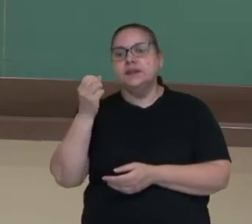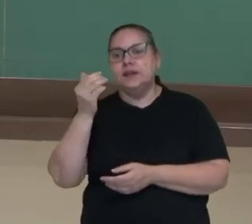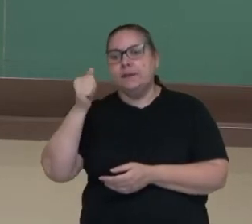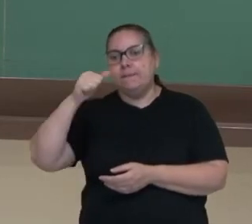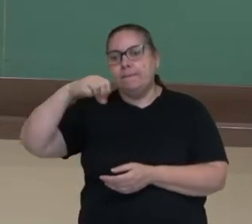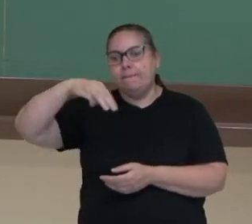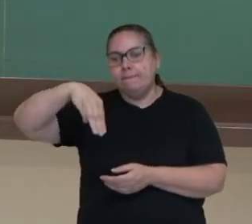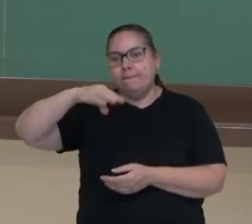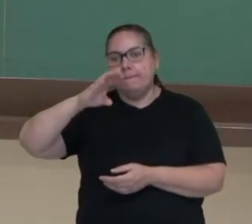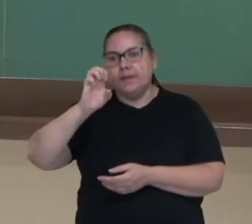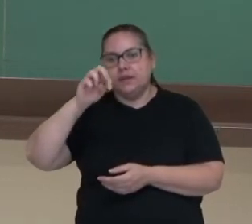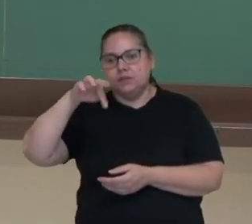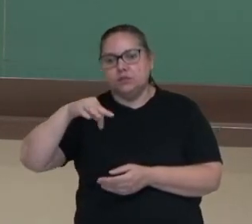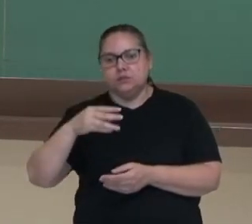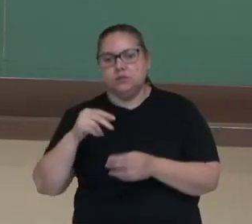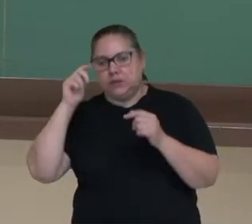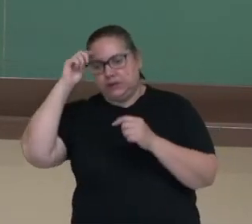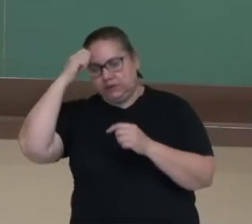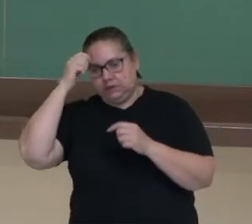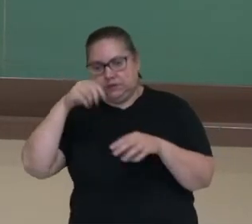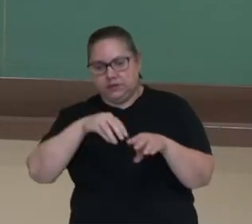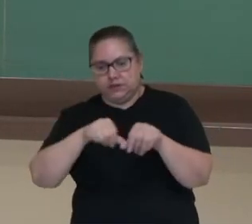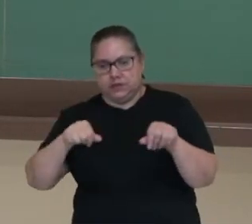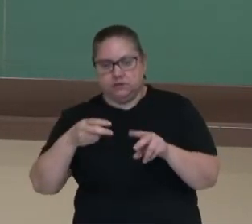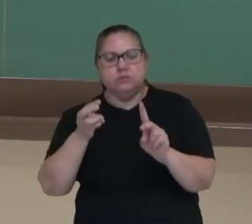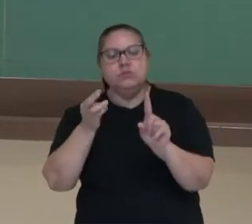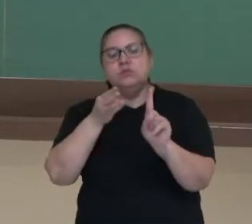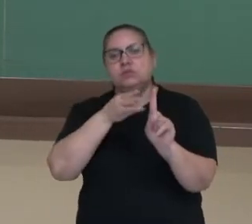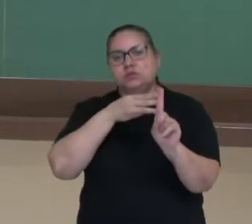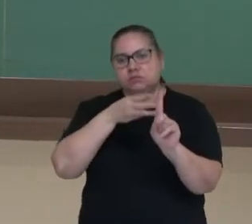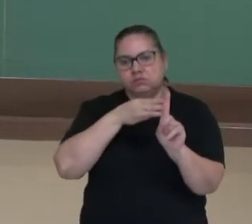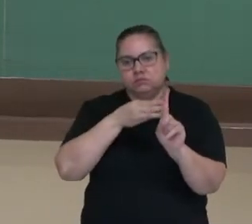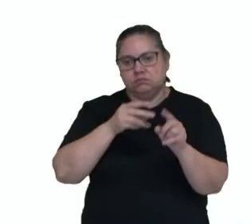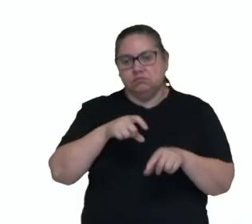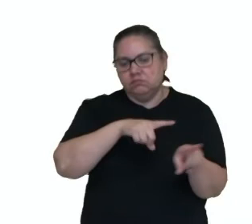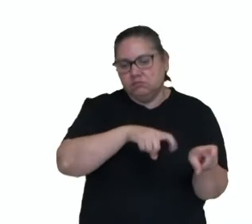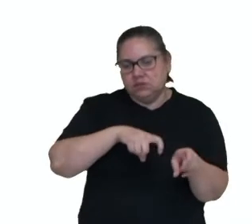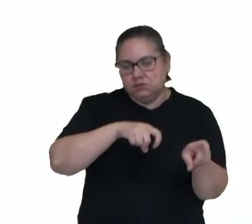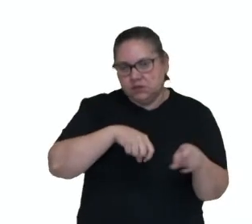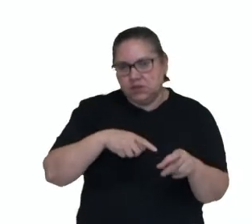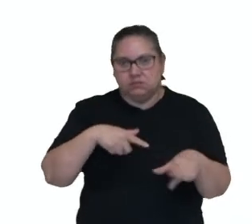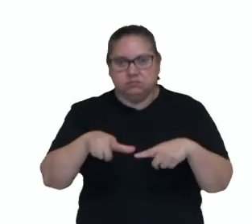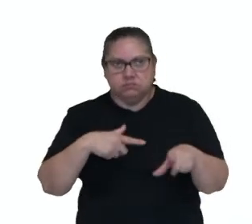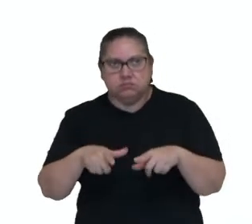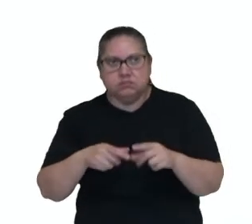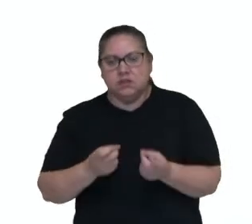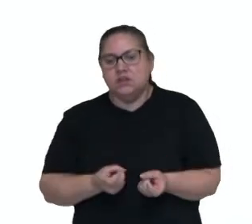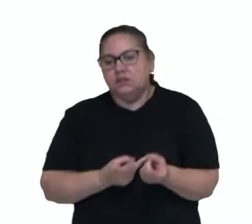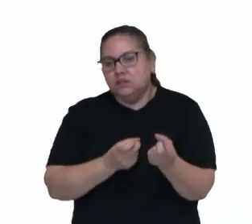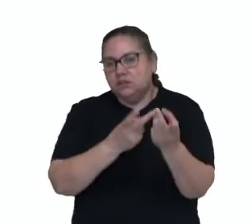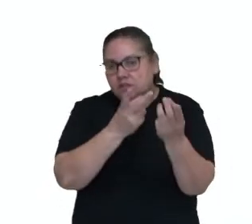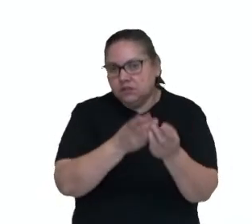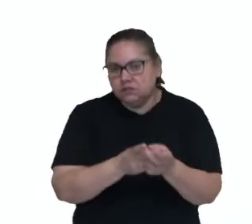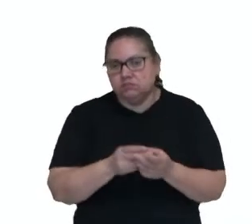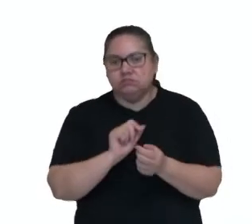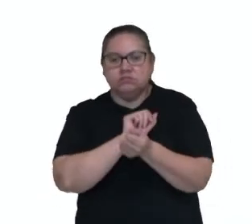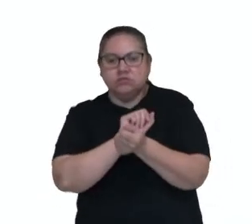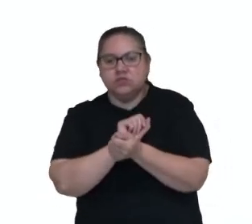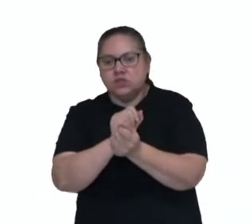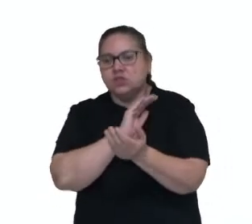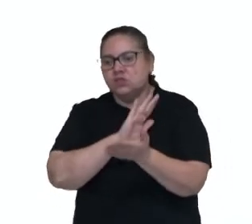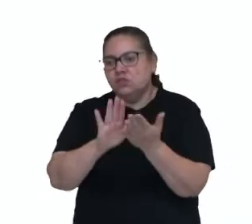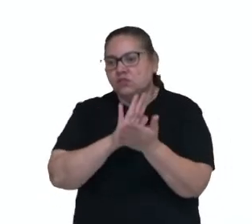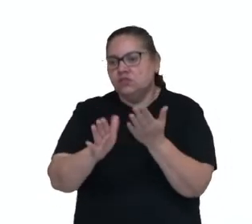da terra, né? Os indígenas, para trabalhar nas lavouras e no transporte de mercadoria. A venda de indígenas escravizados era uma forma de fugir